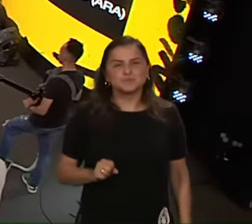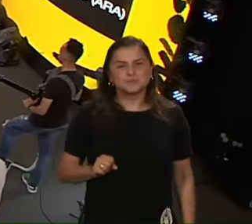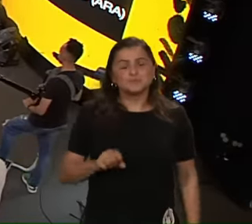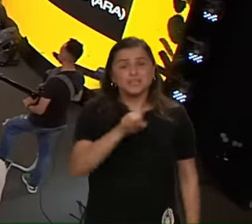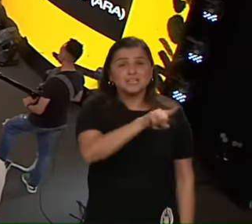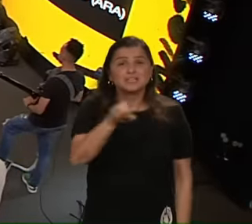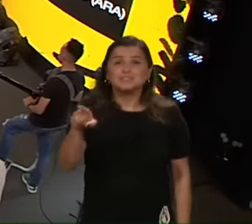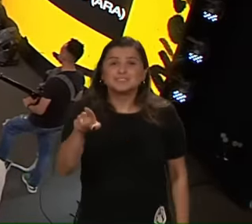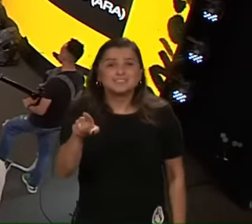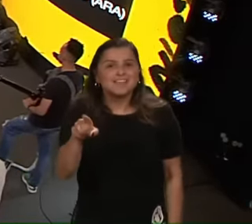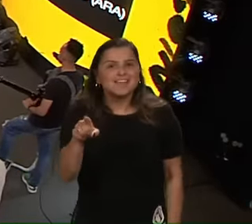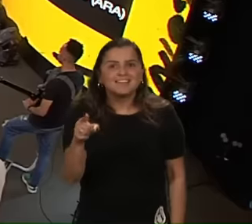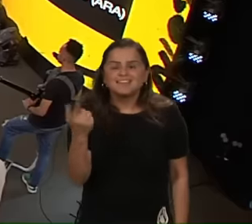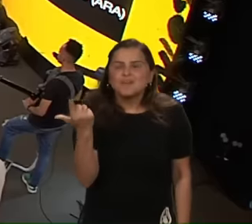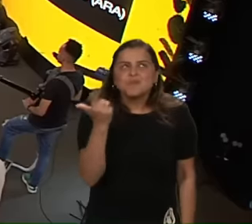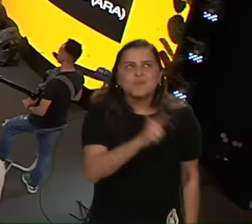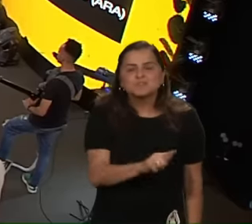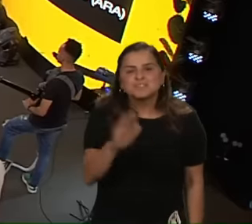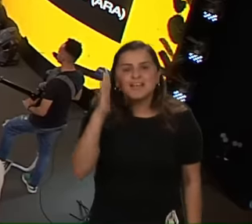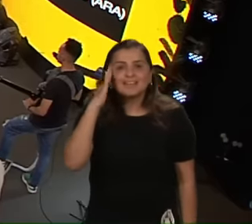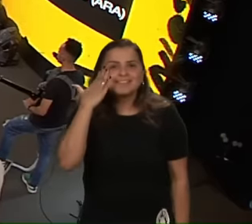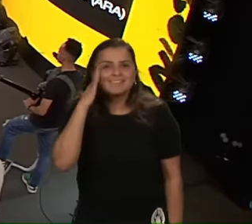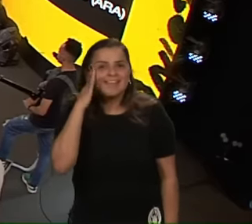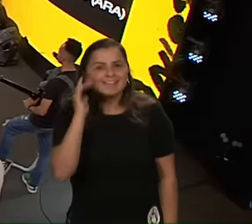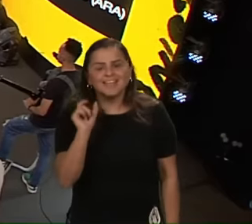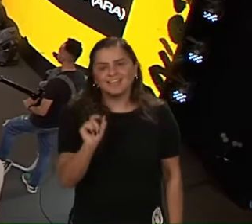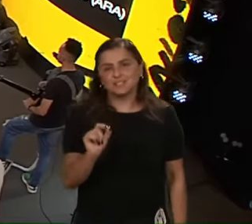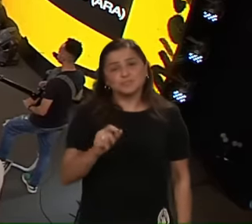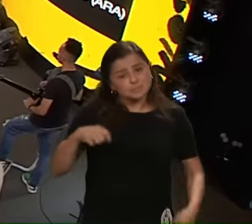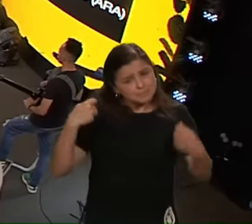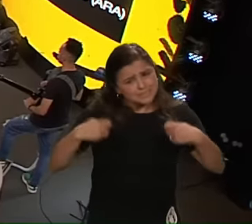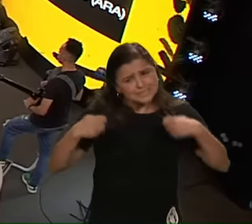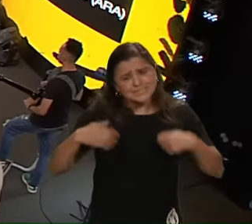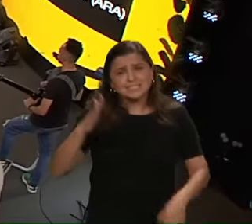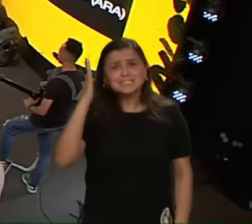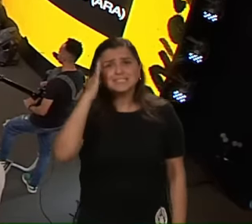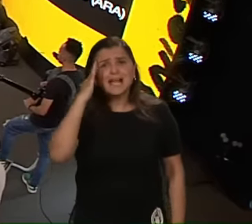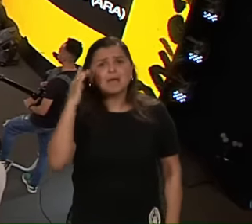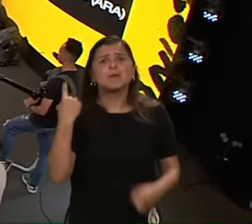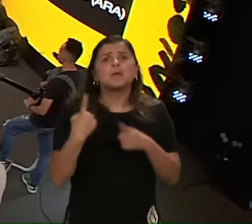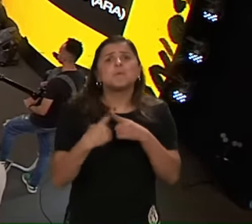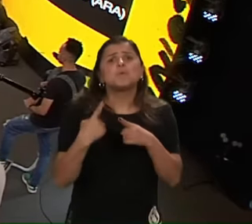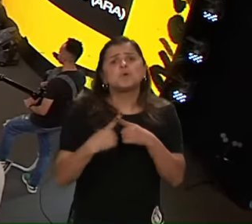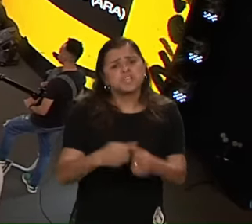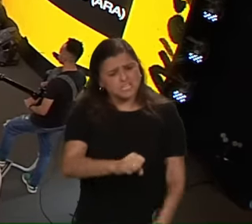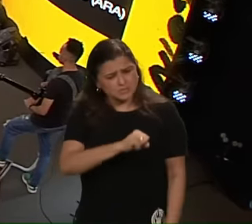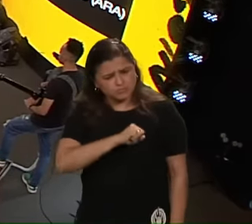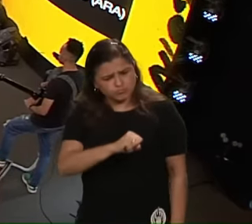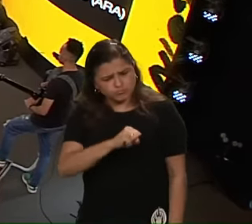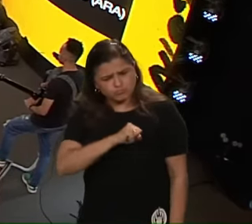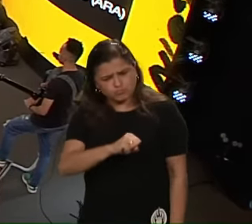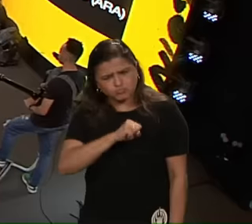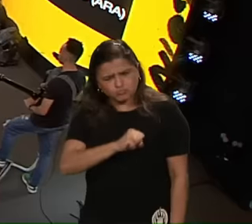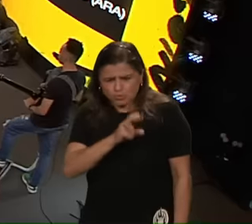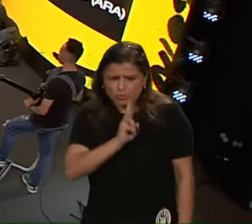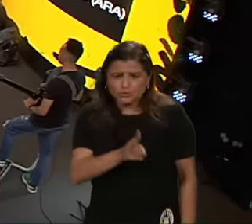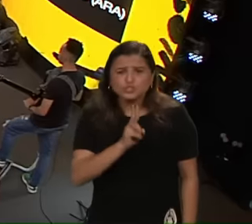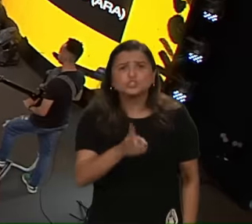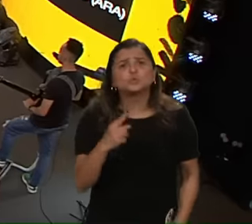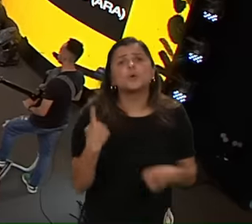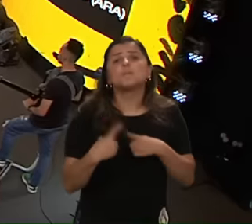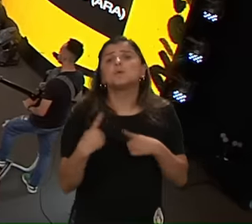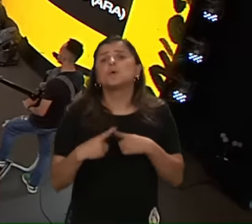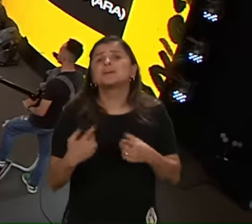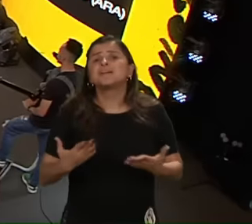essa compreensão, por que que você foi criado? Por que que seu coração continua pulsando? Por que que